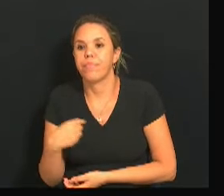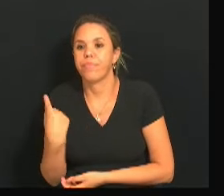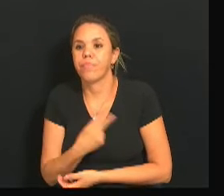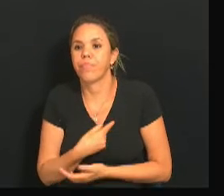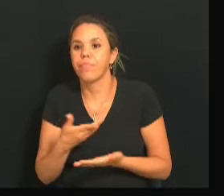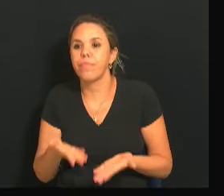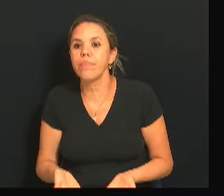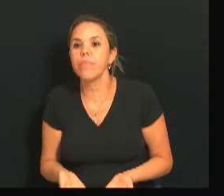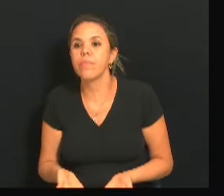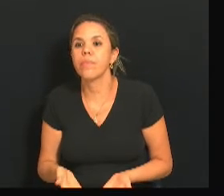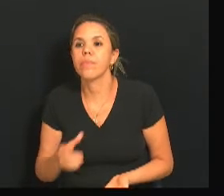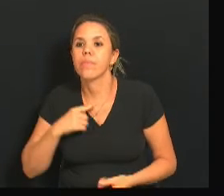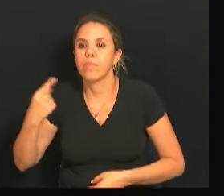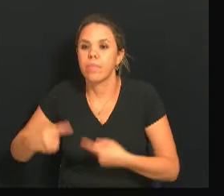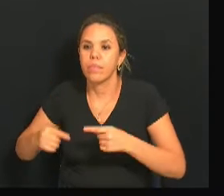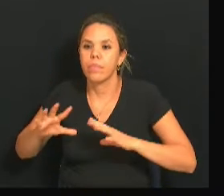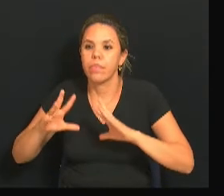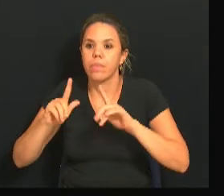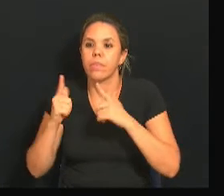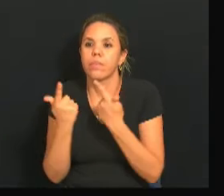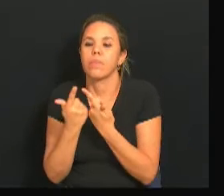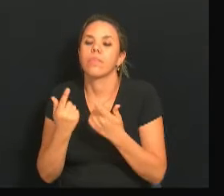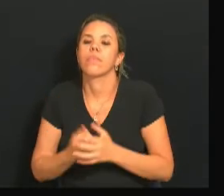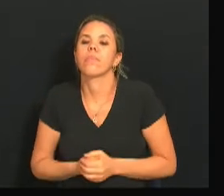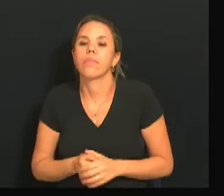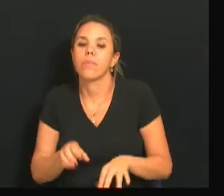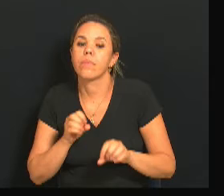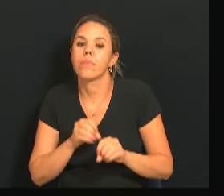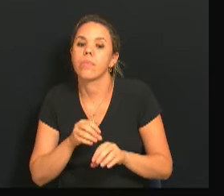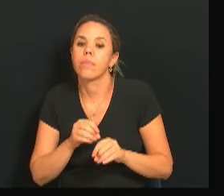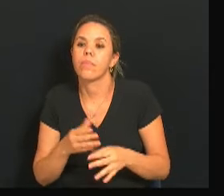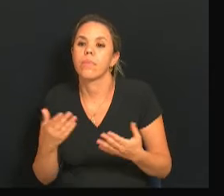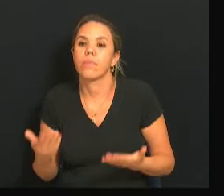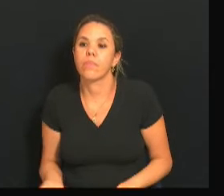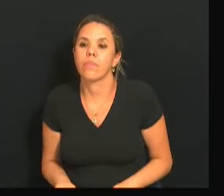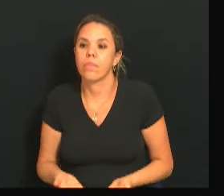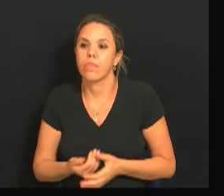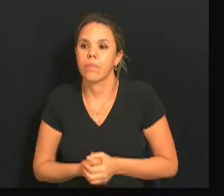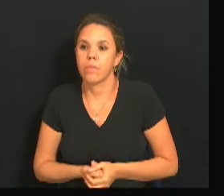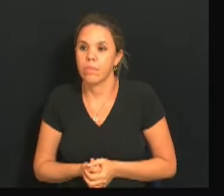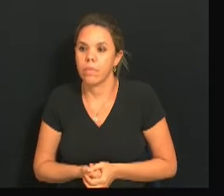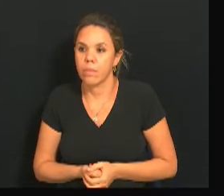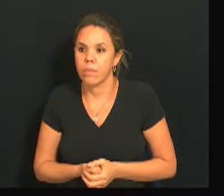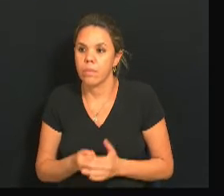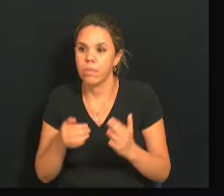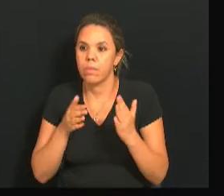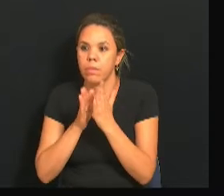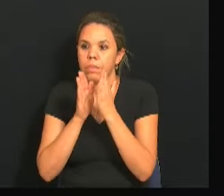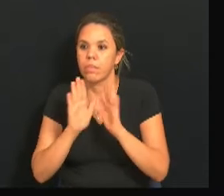que nós queremos discutir toda a gestão da educação, tá? E aqui não é afrontar